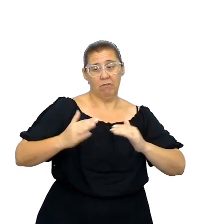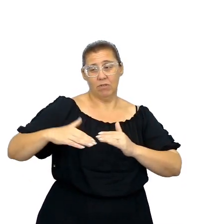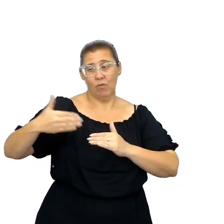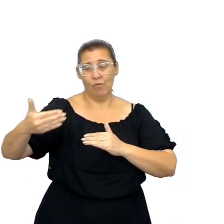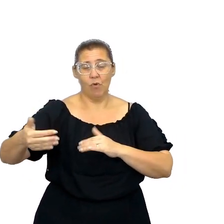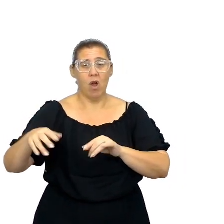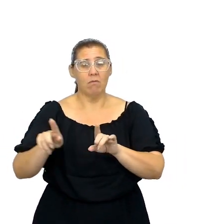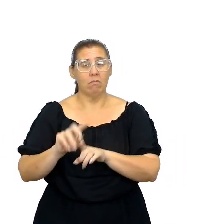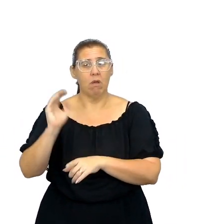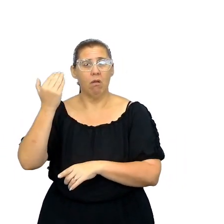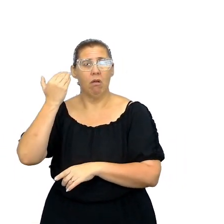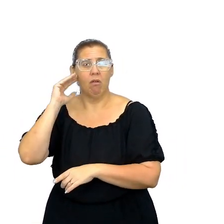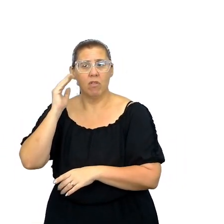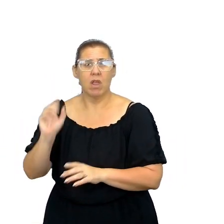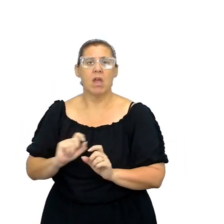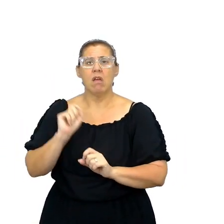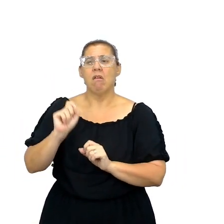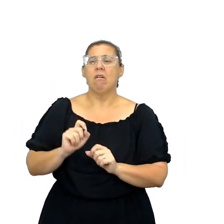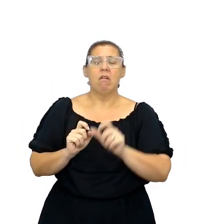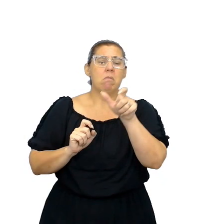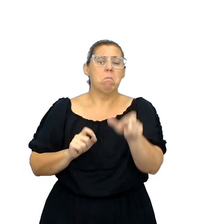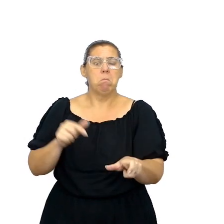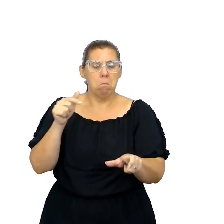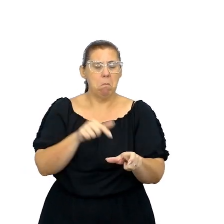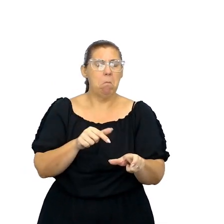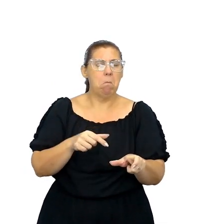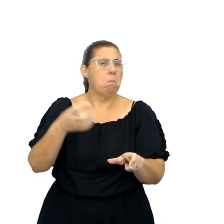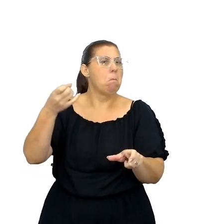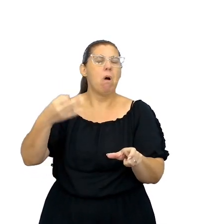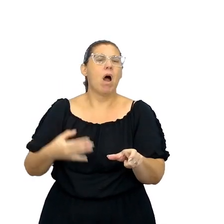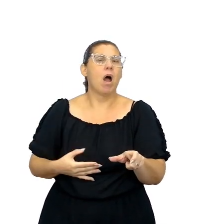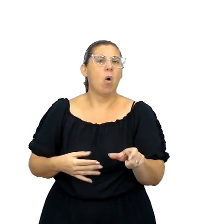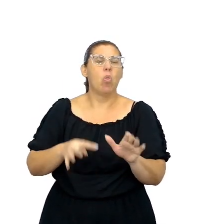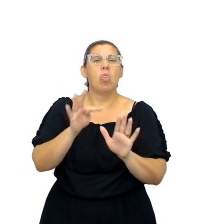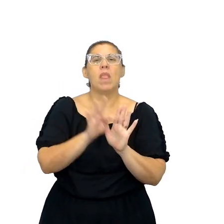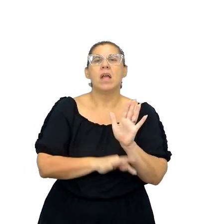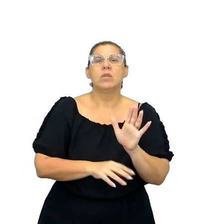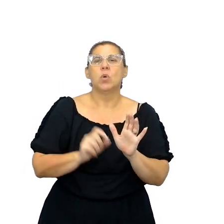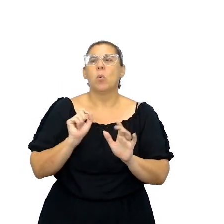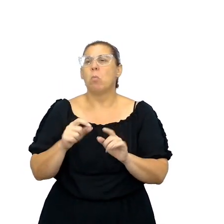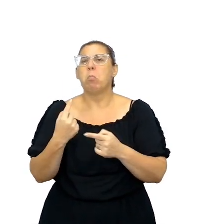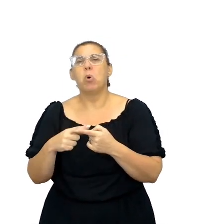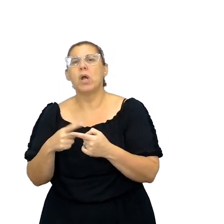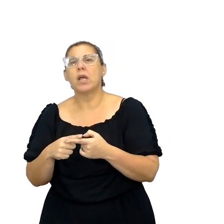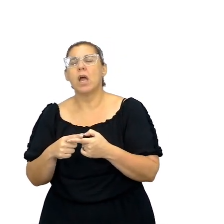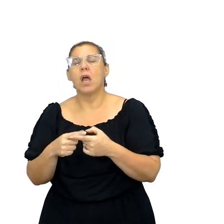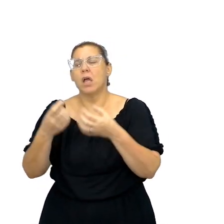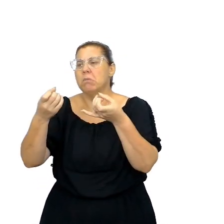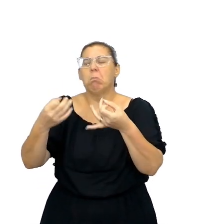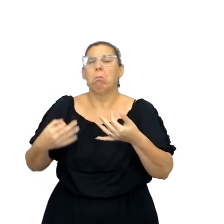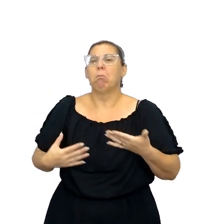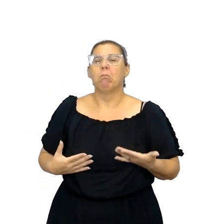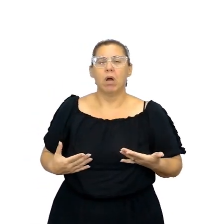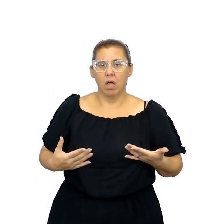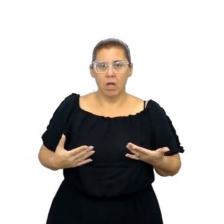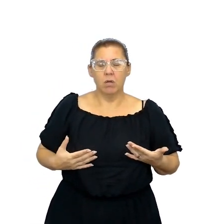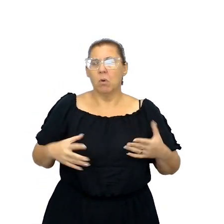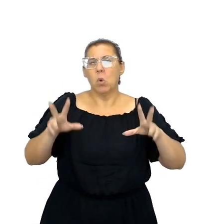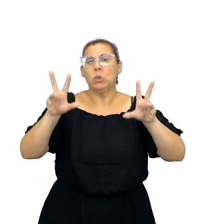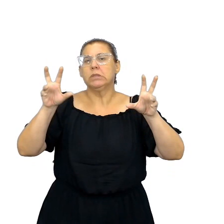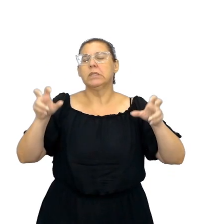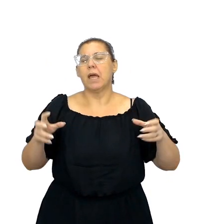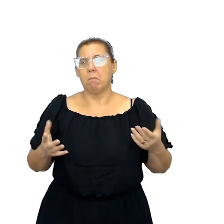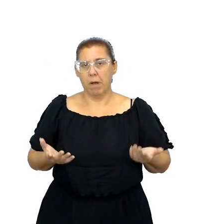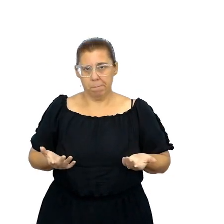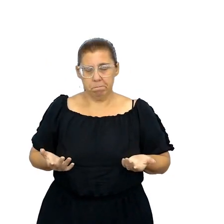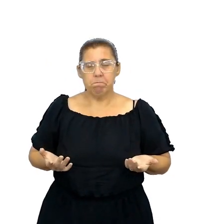como reconhecer quem fala no texto, o que fala, para quem fala, por que se fala sobre determinado